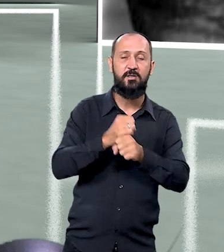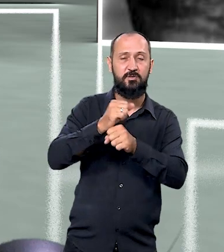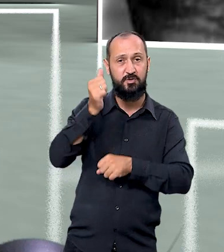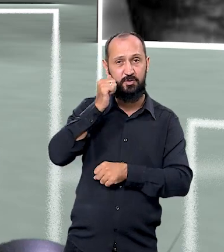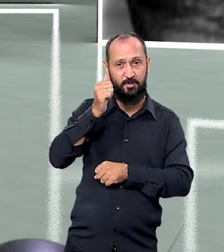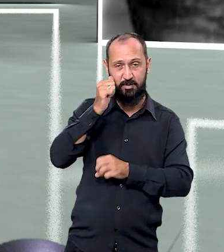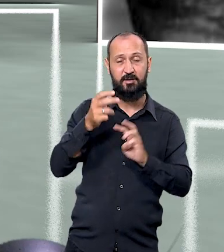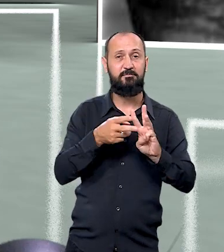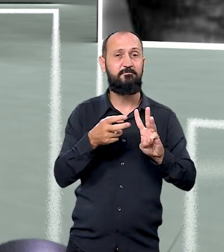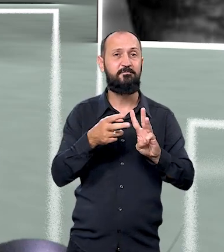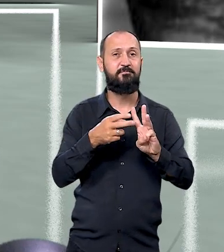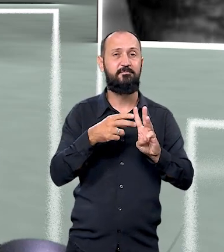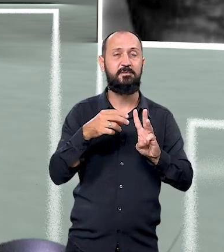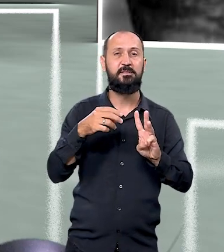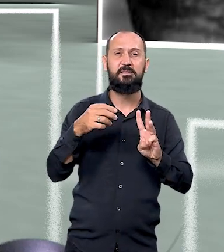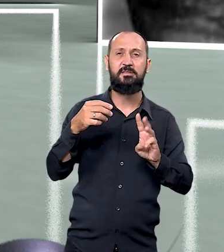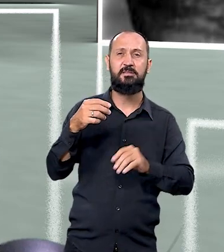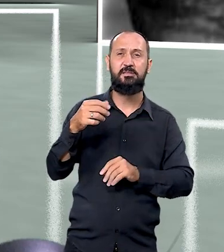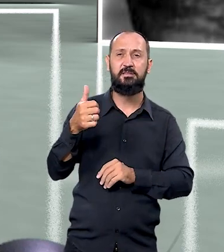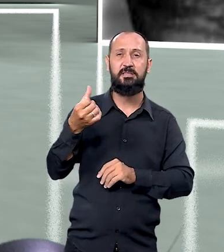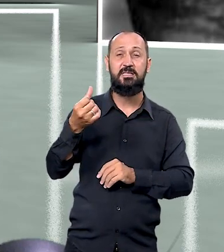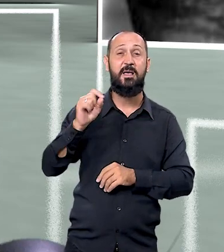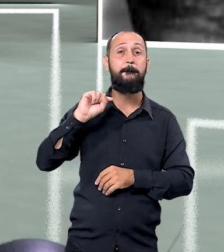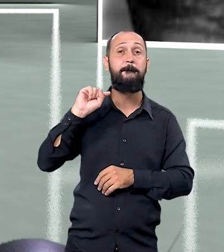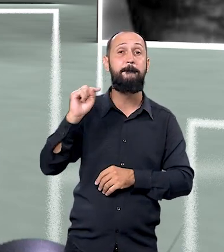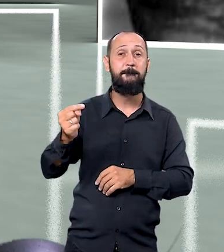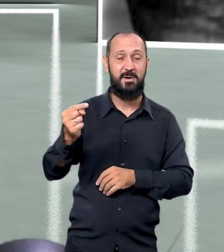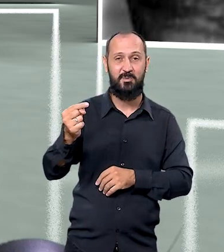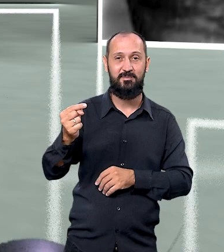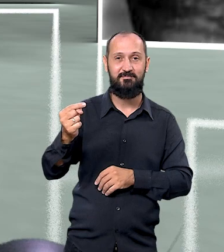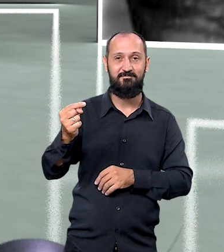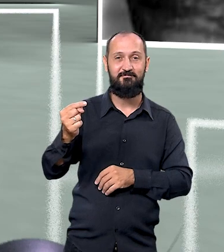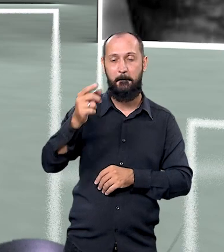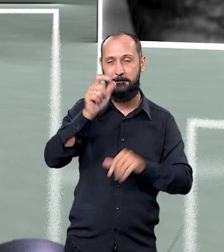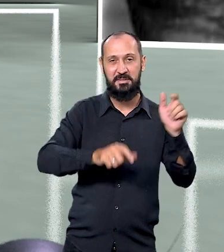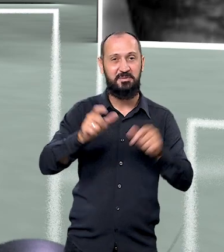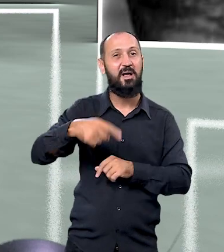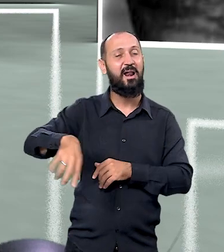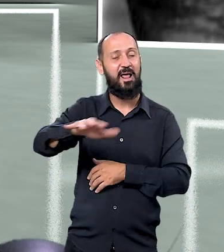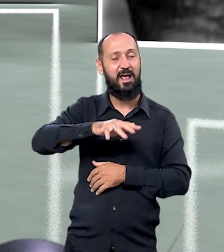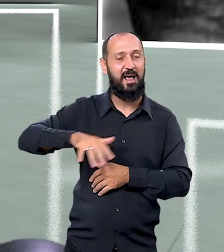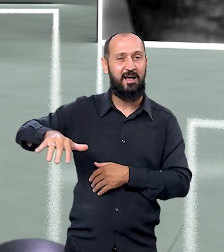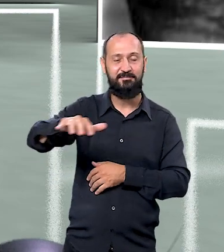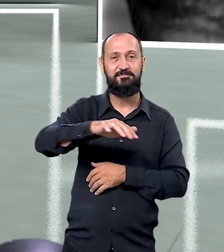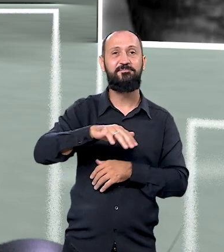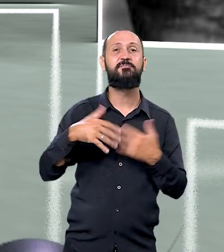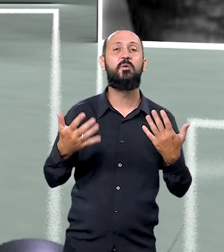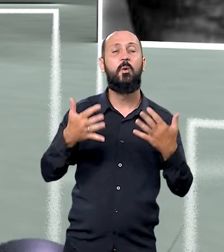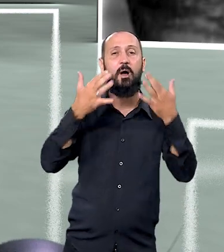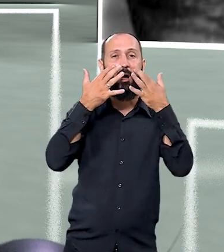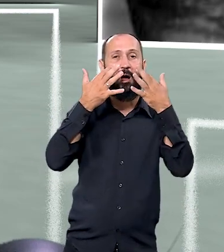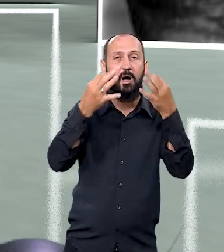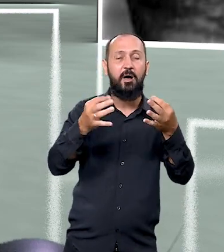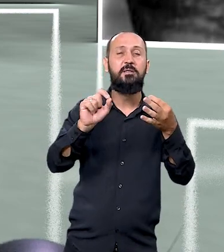16 mil moradores ali nas 2 comunidades e nas adjacentes. Qual que é o olhar, né, da subsecretaria, do governo